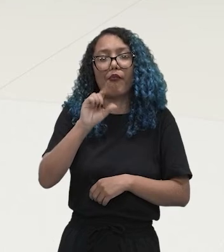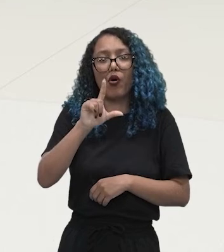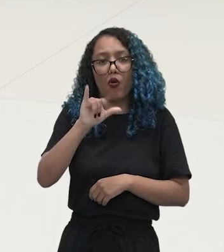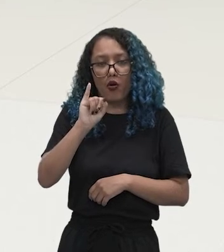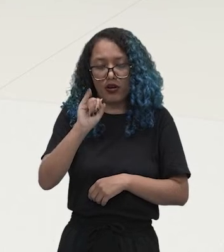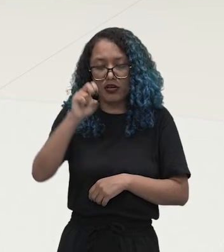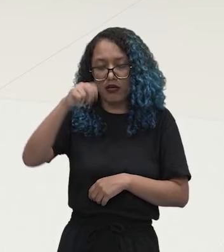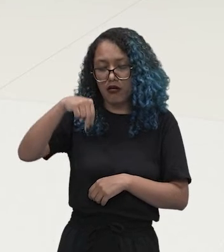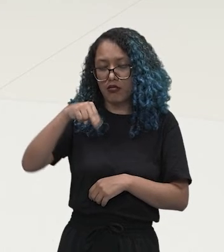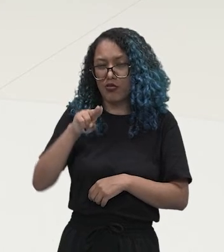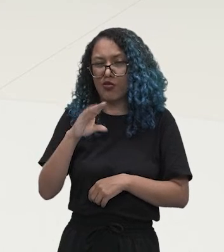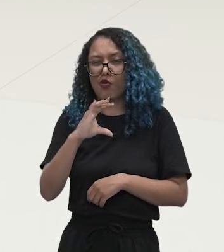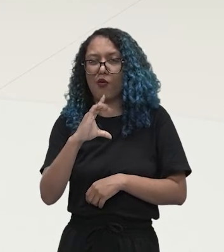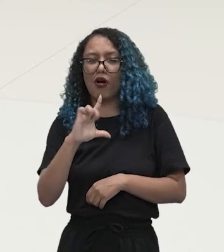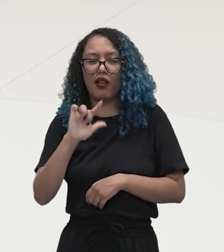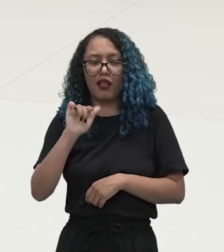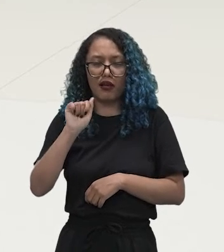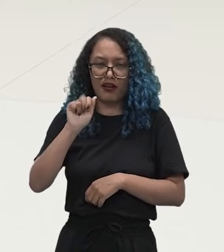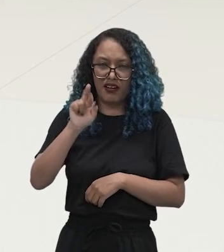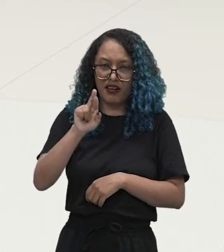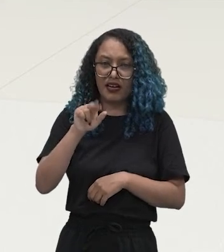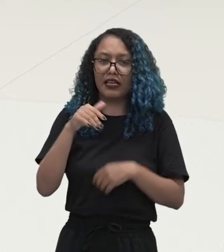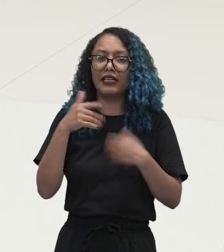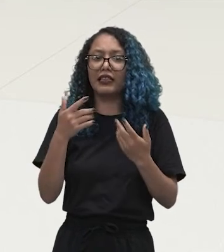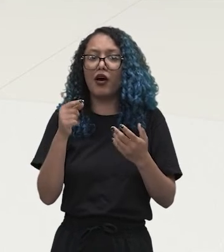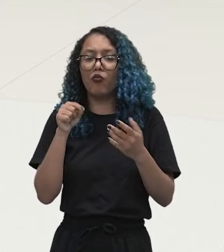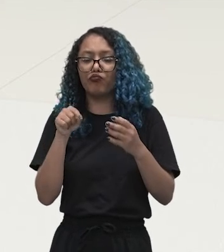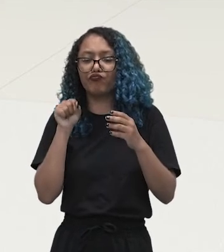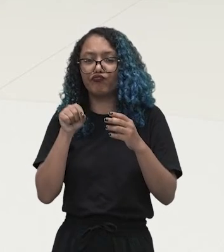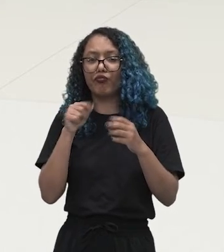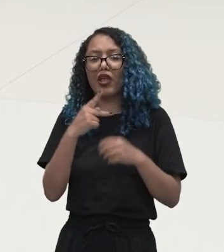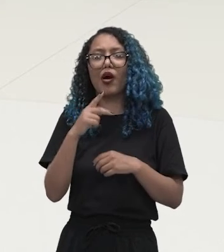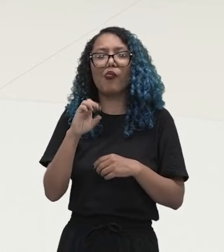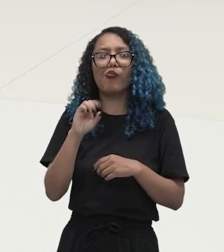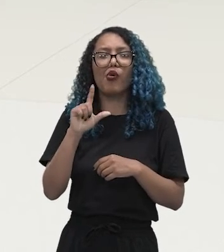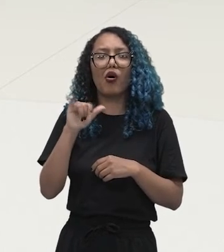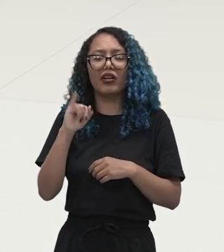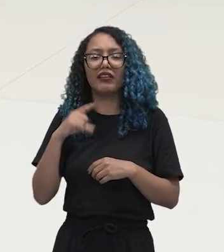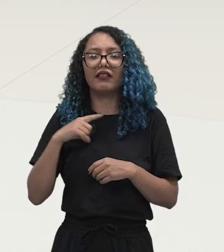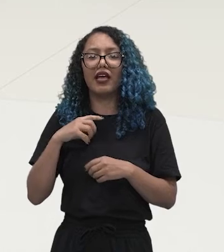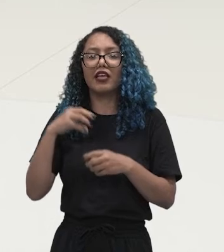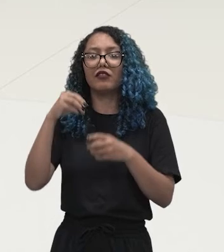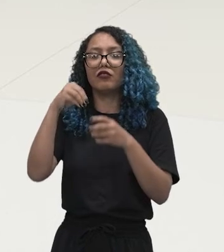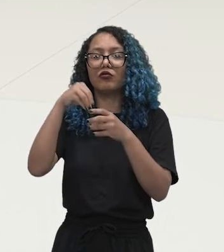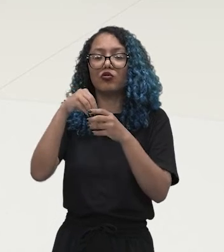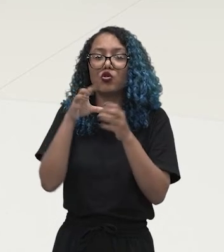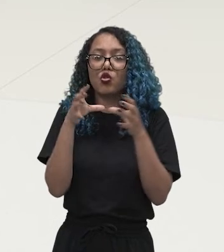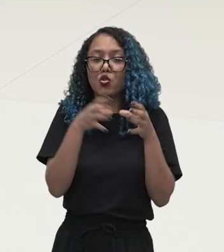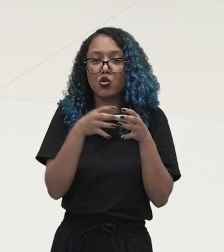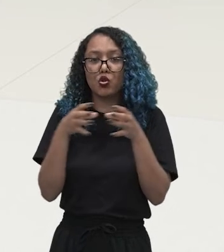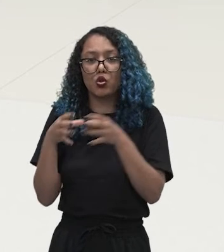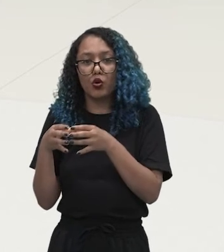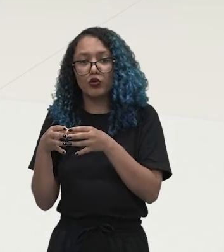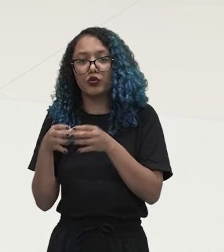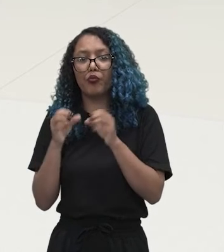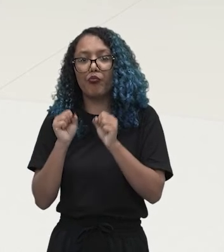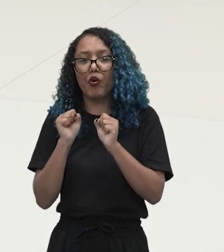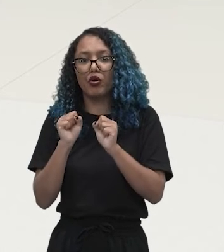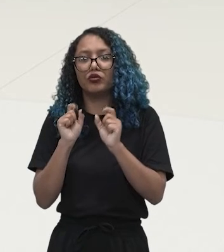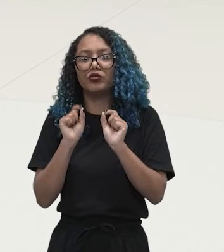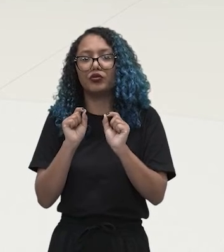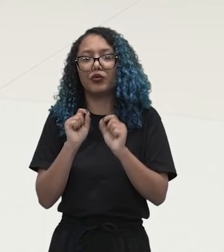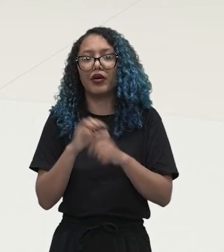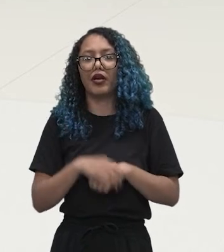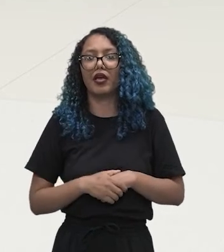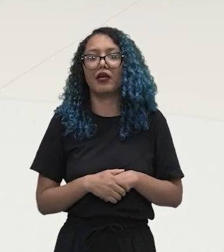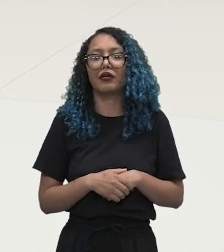aí sim a gente classifica a cadeia polinuclear com núcleos isolados ou com os núcleos condensados,